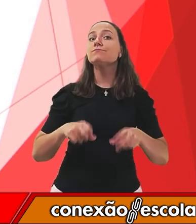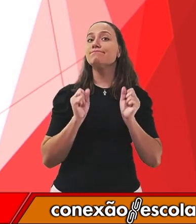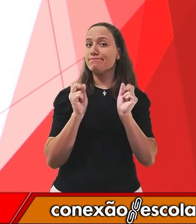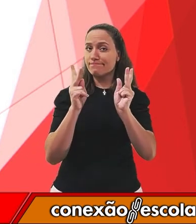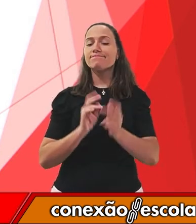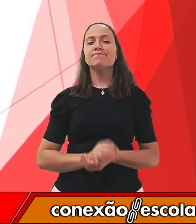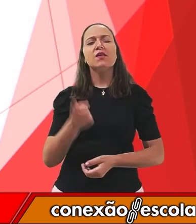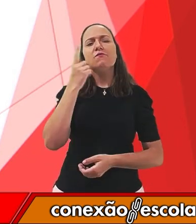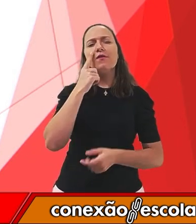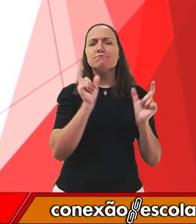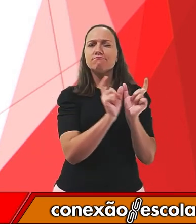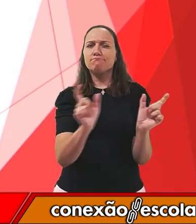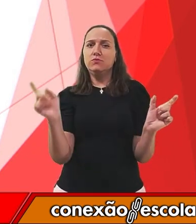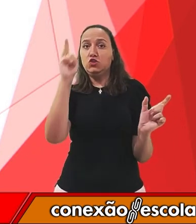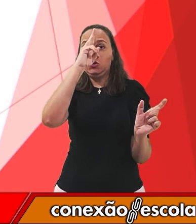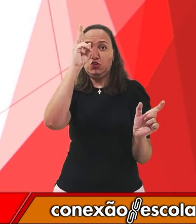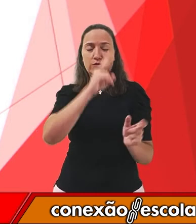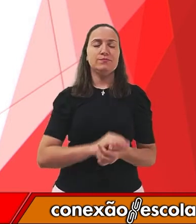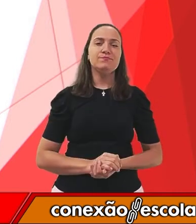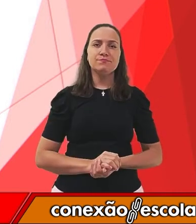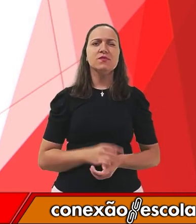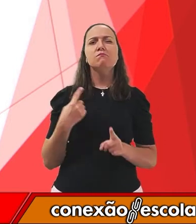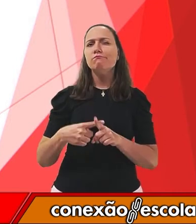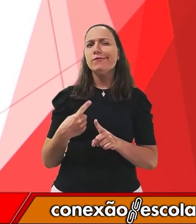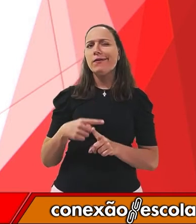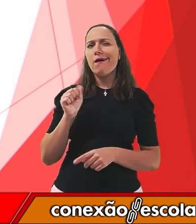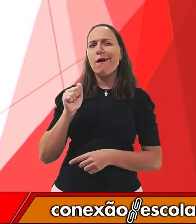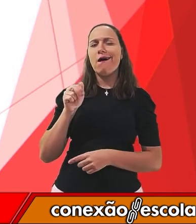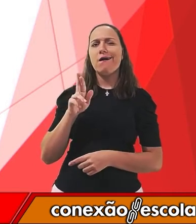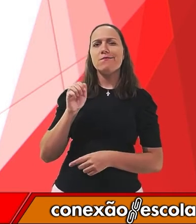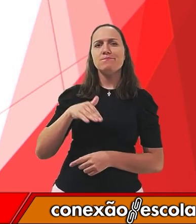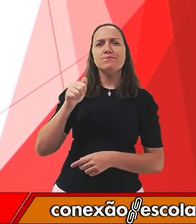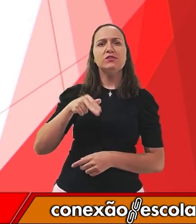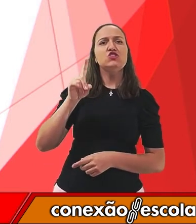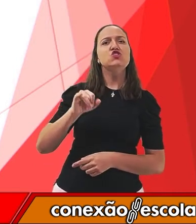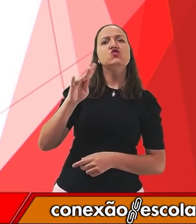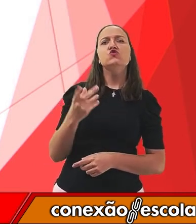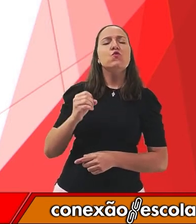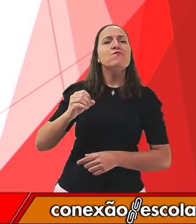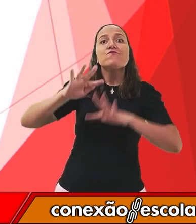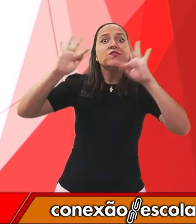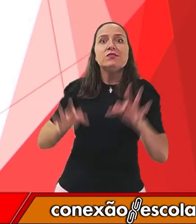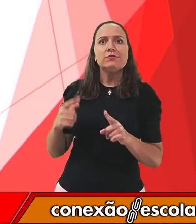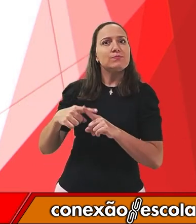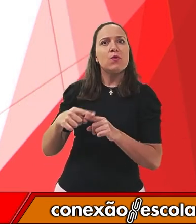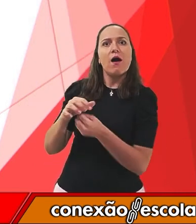Veja a tirinha aí abaixo. Por que o Armandinho ficou tão feliz ao ver a árvore